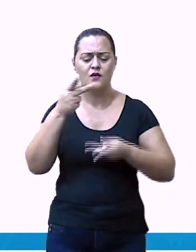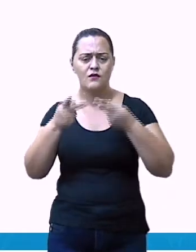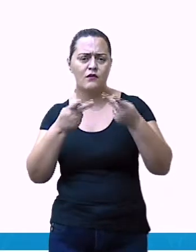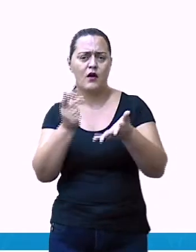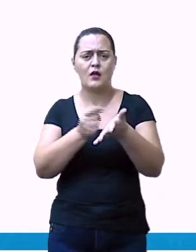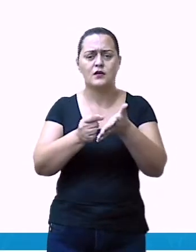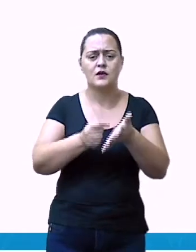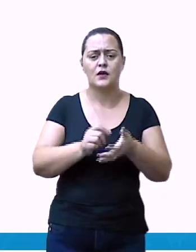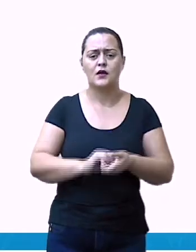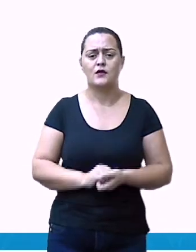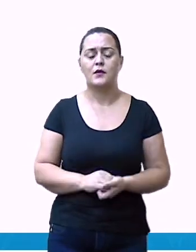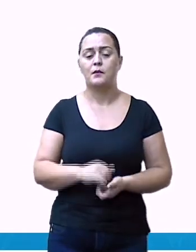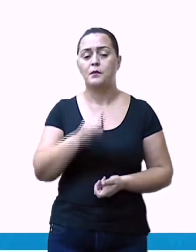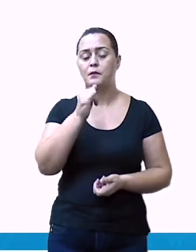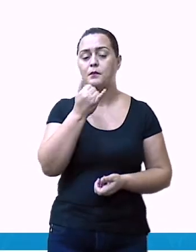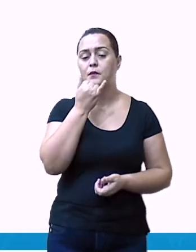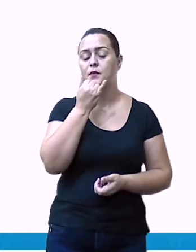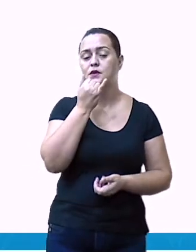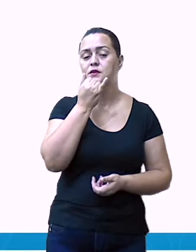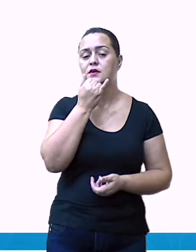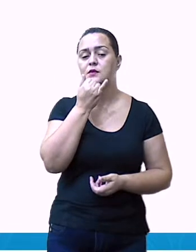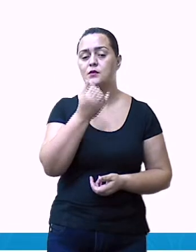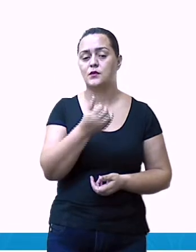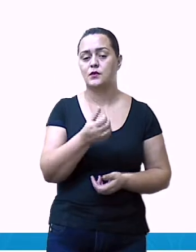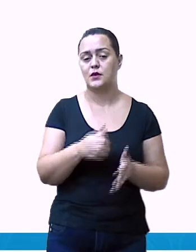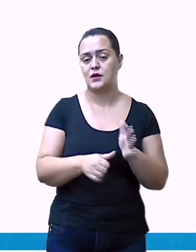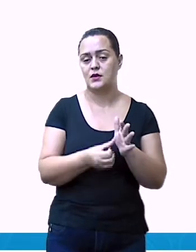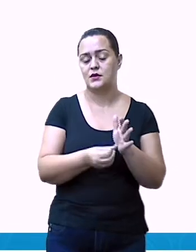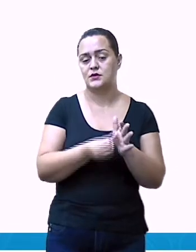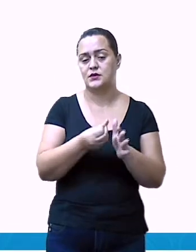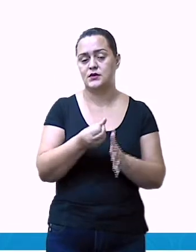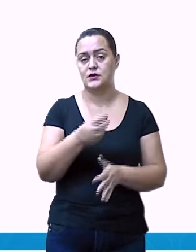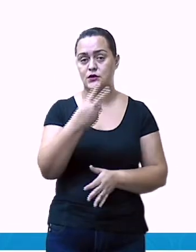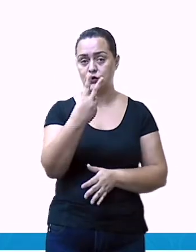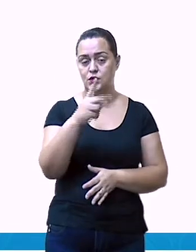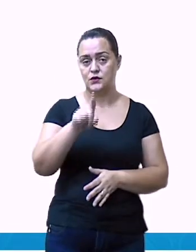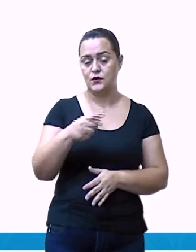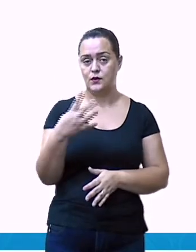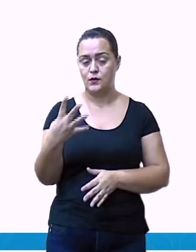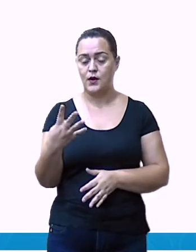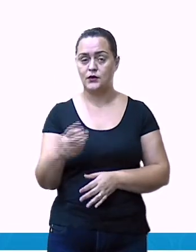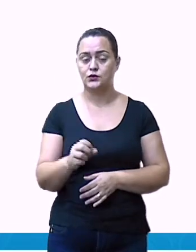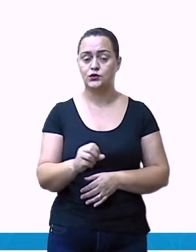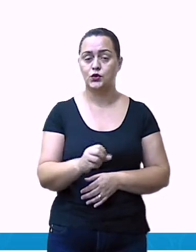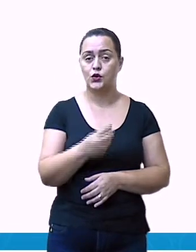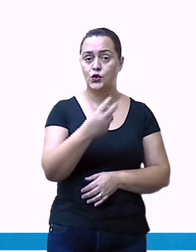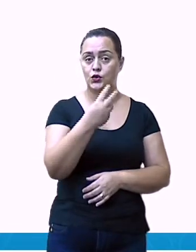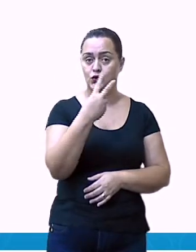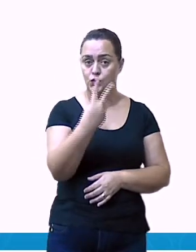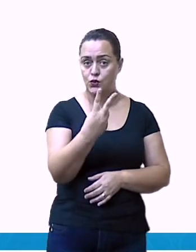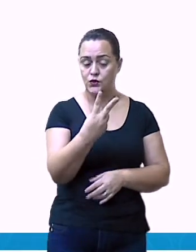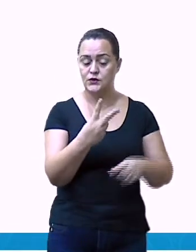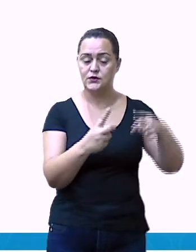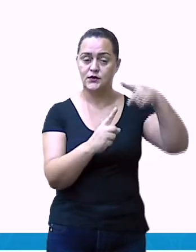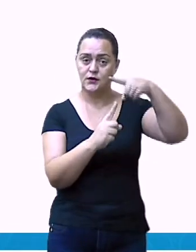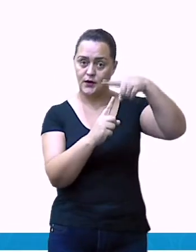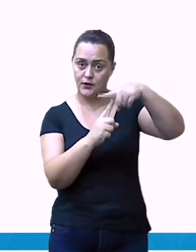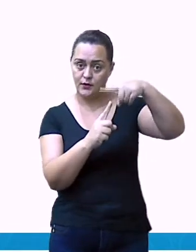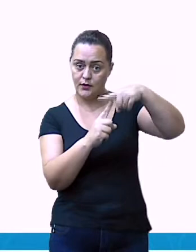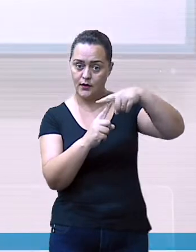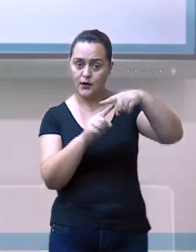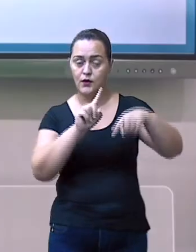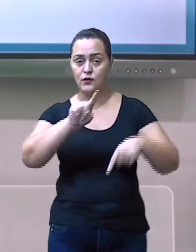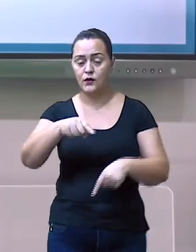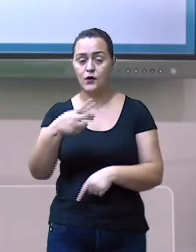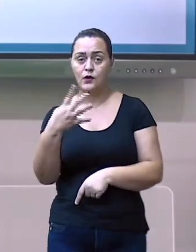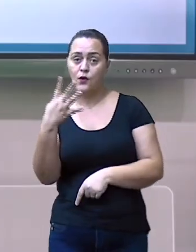sexta questão, 2,4, 2 inteiros e 4 décimos de ponto, ok? Então,